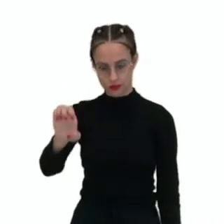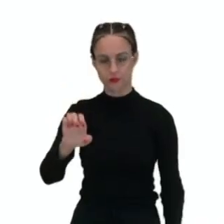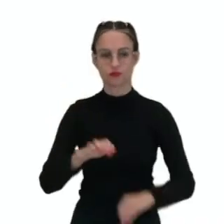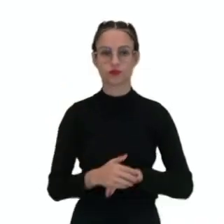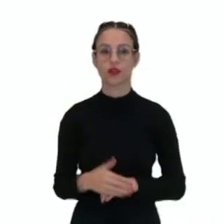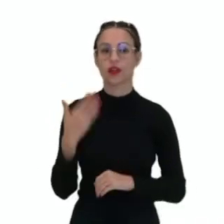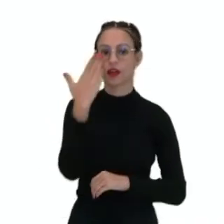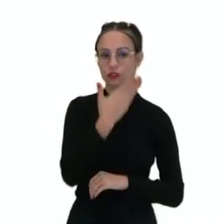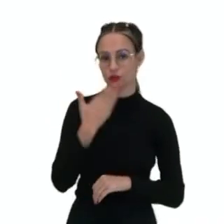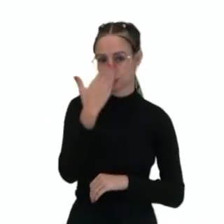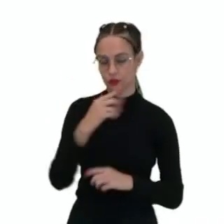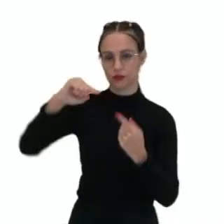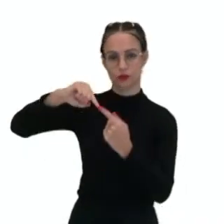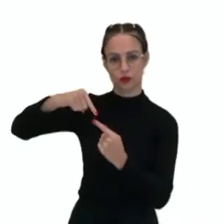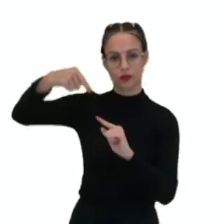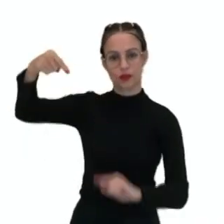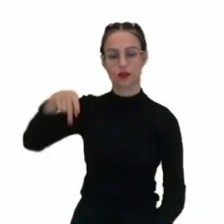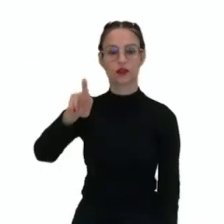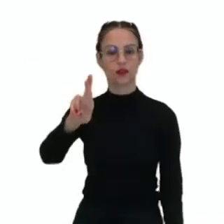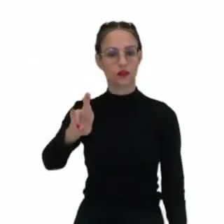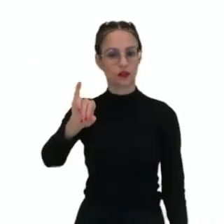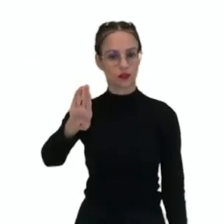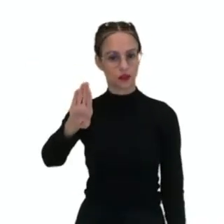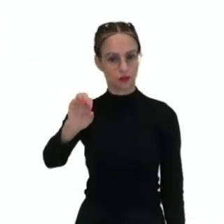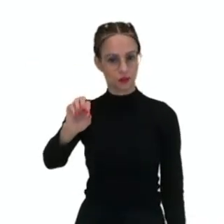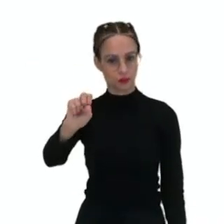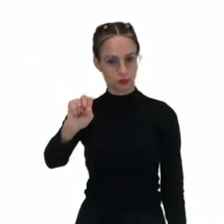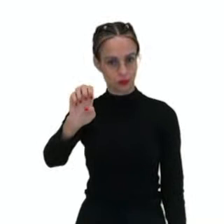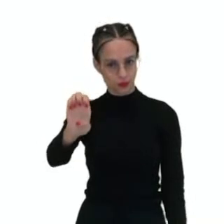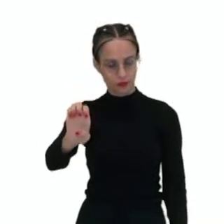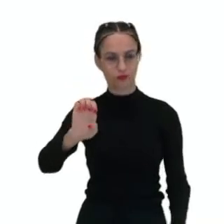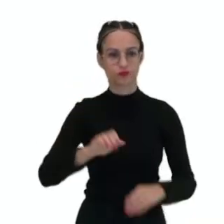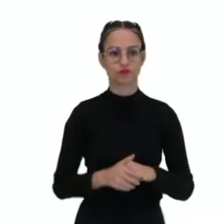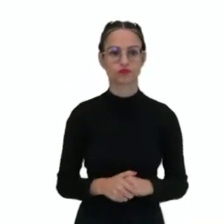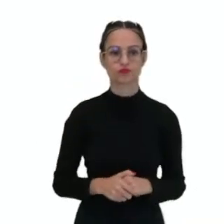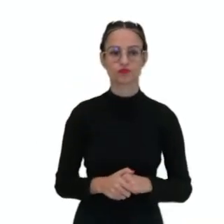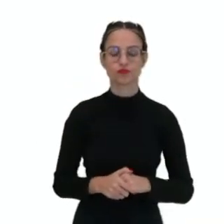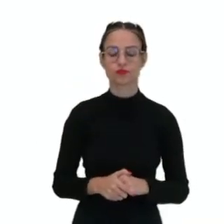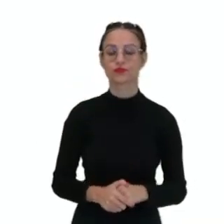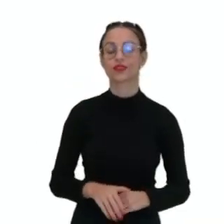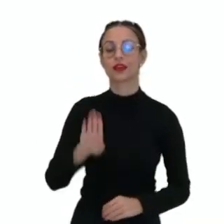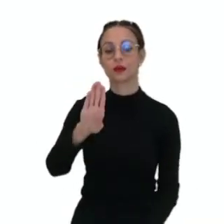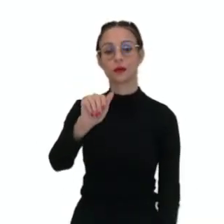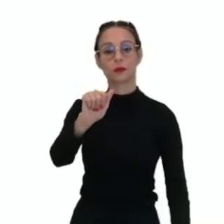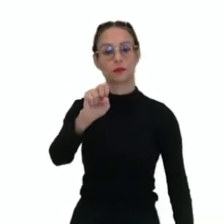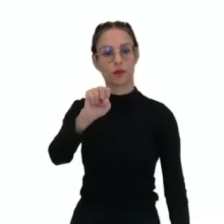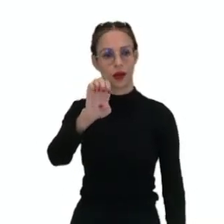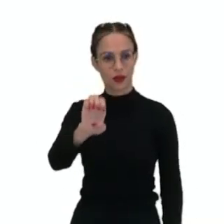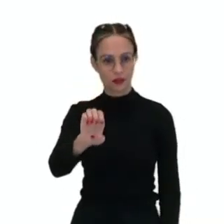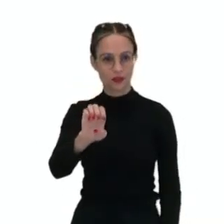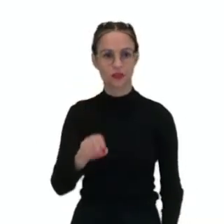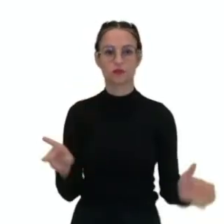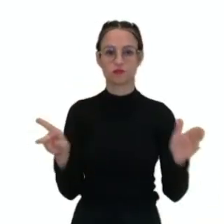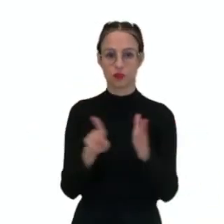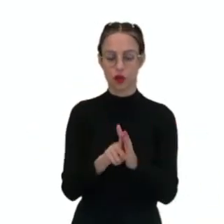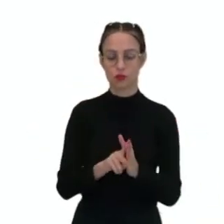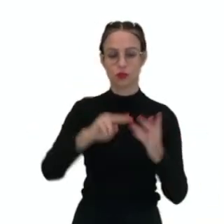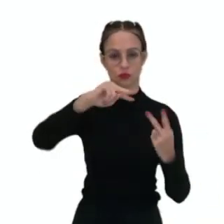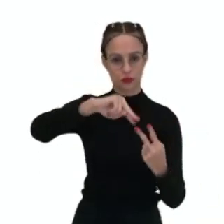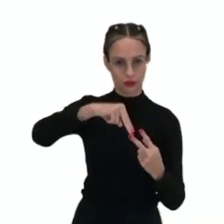O açúcar do RNA é a ribose. As bases nitrogenadas. Então,